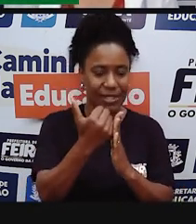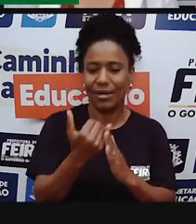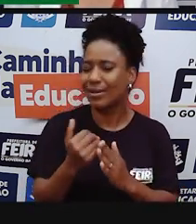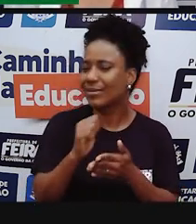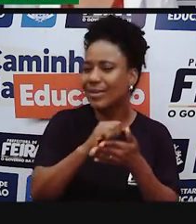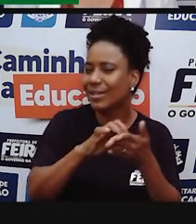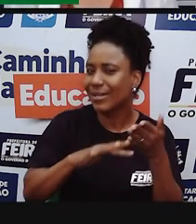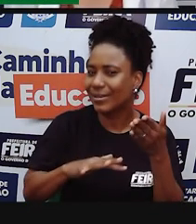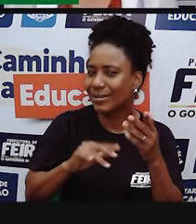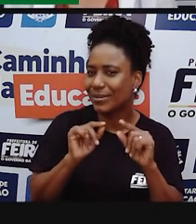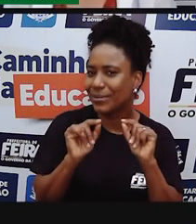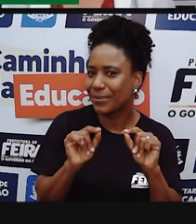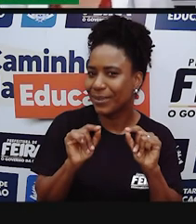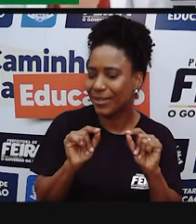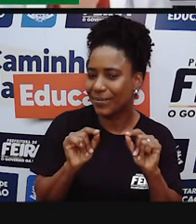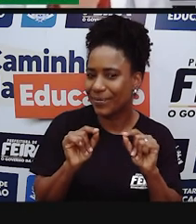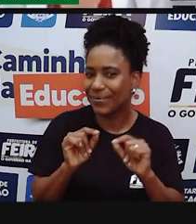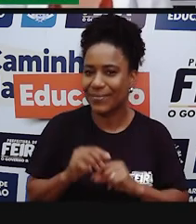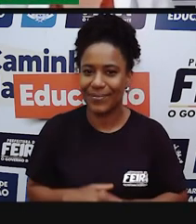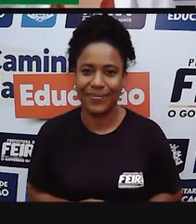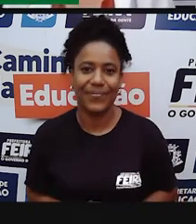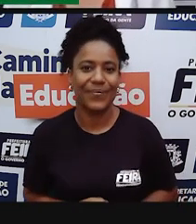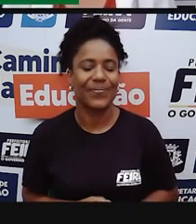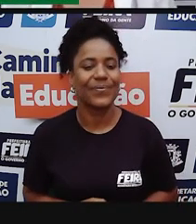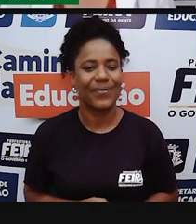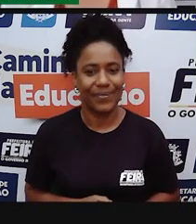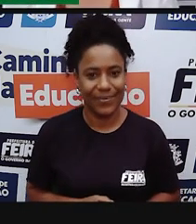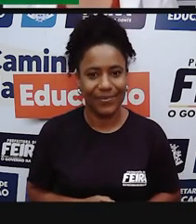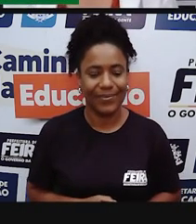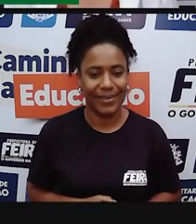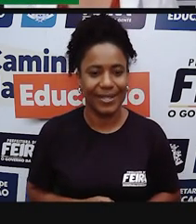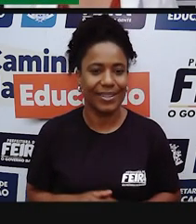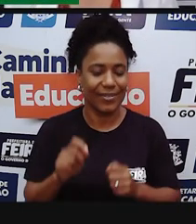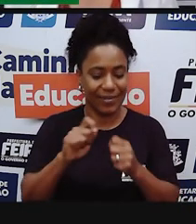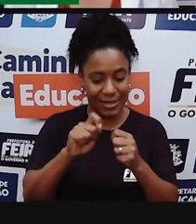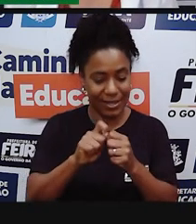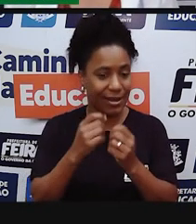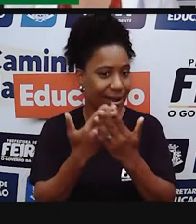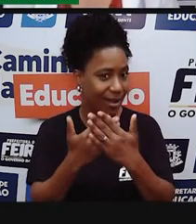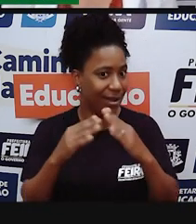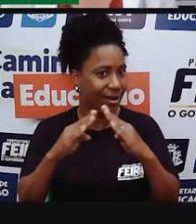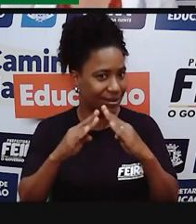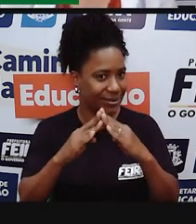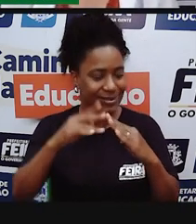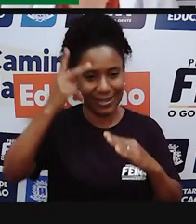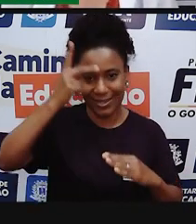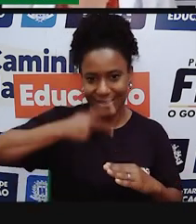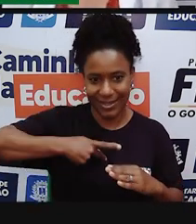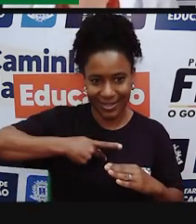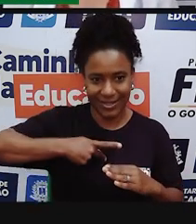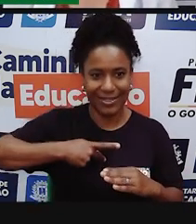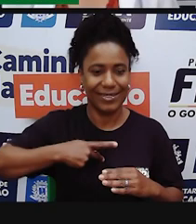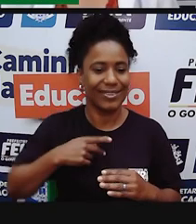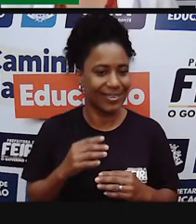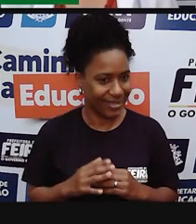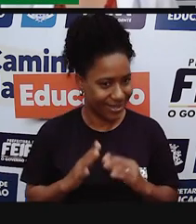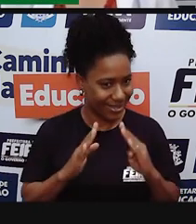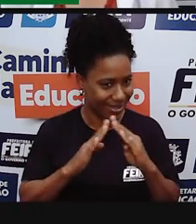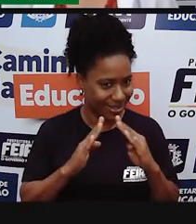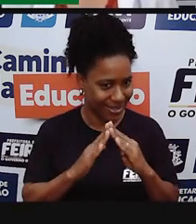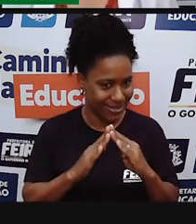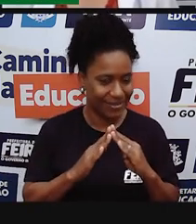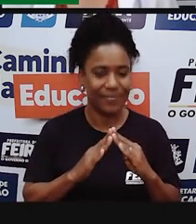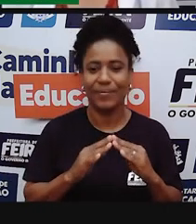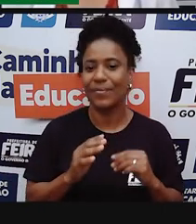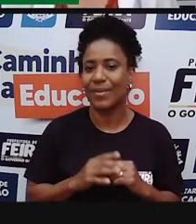aula de hoje e deixa desafio vocês irão realizar em casa Que tal apresentarmos os nossos